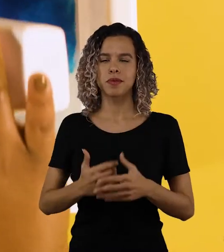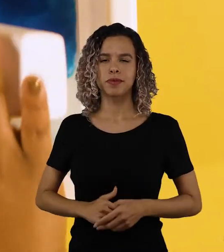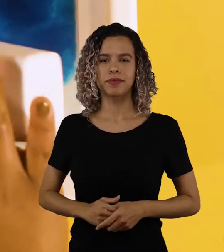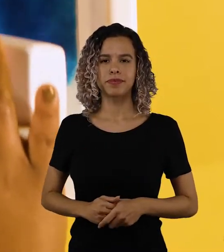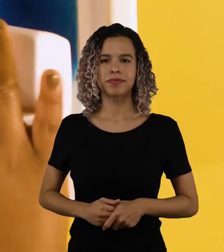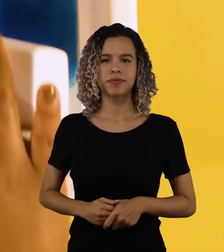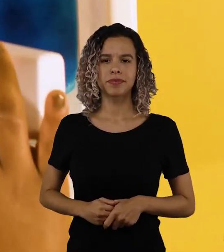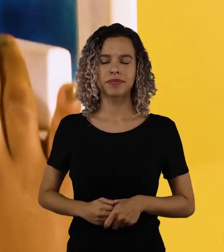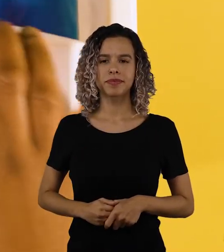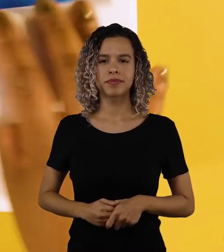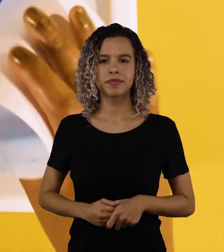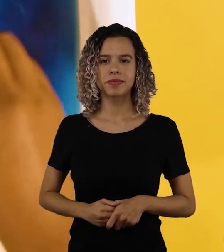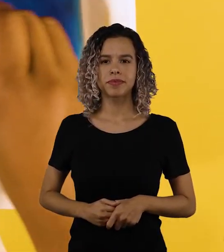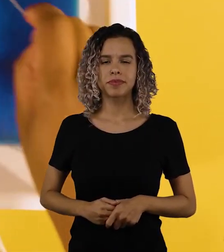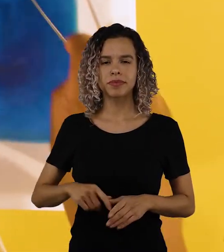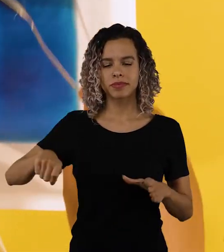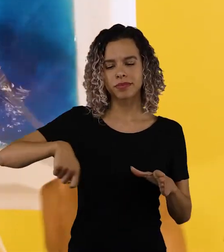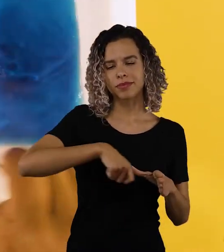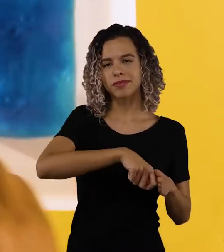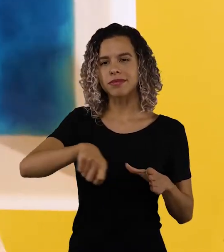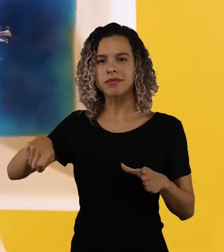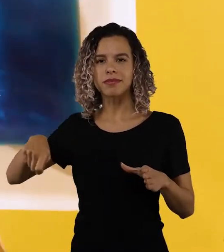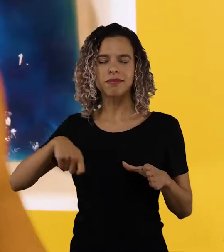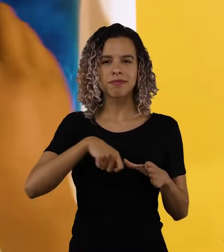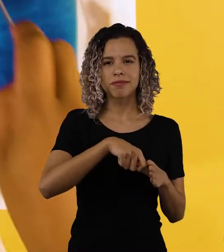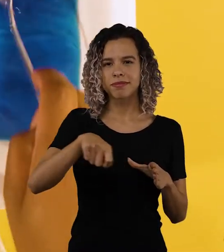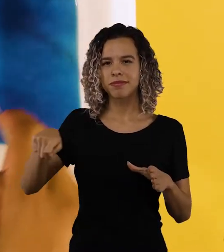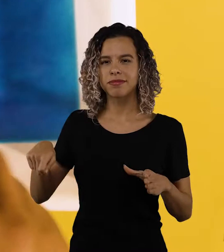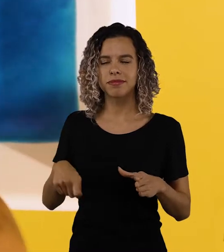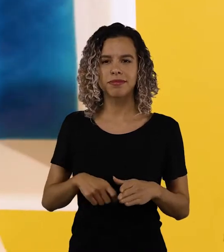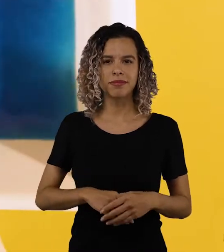nós colocamos o corante na água e mexe.